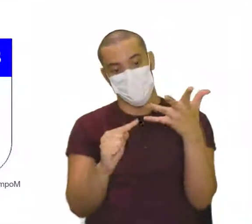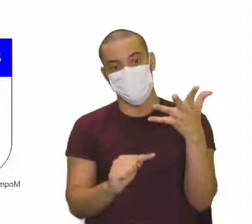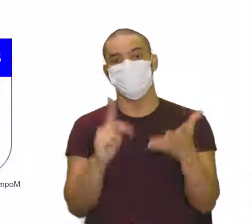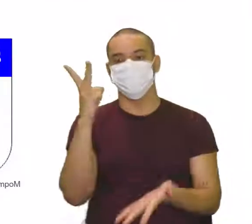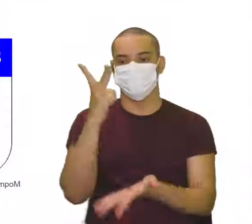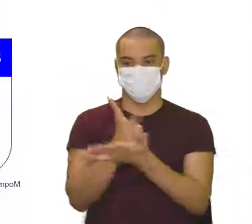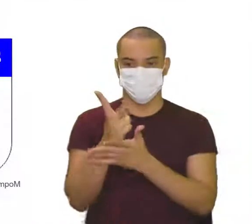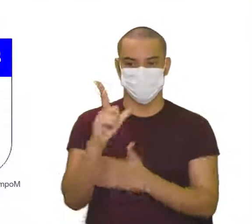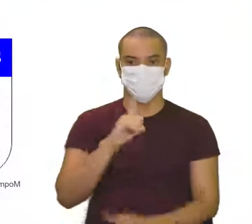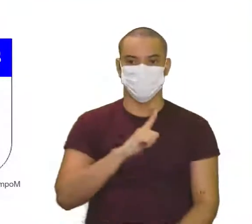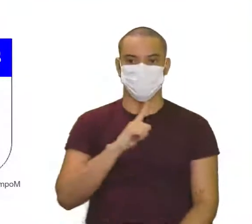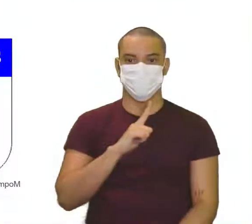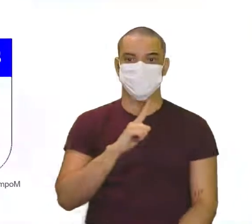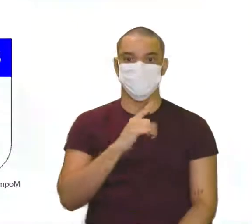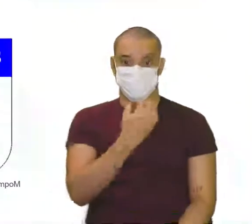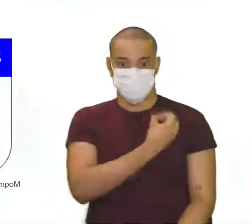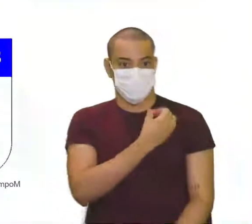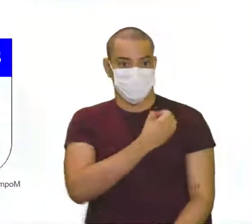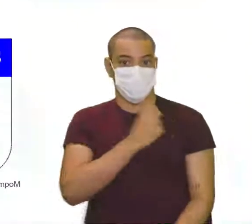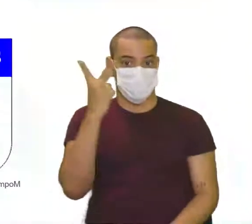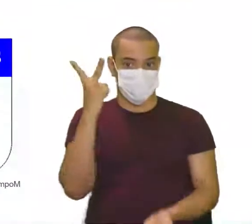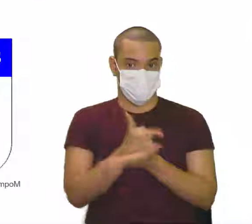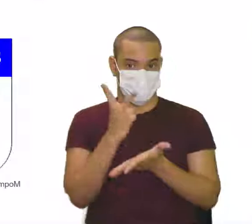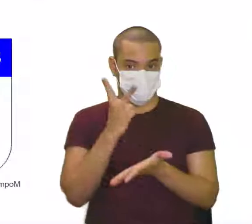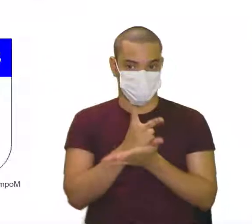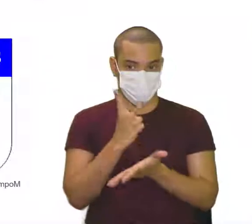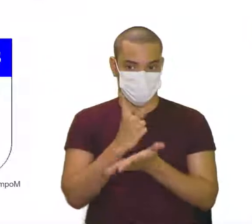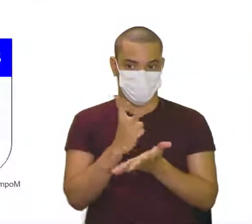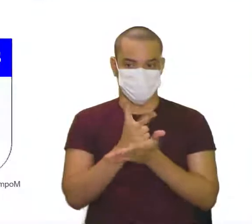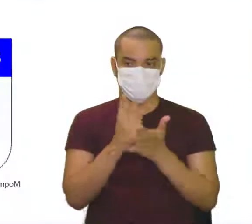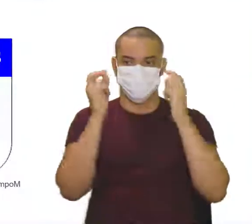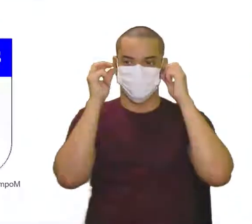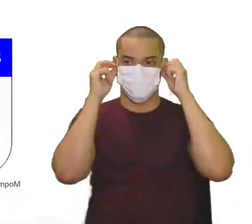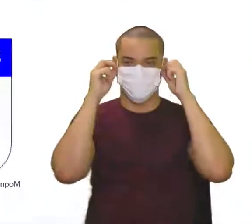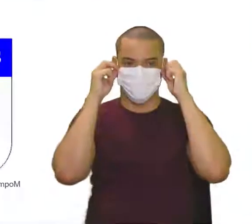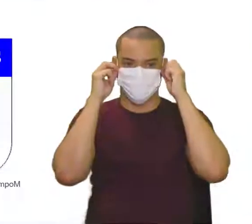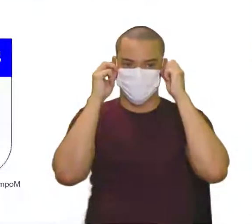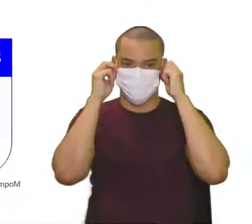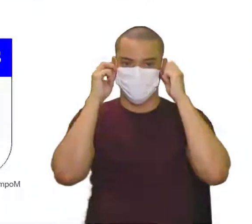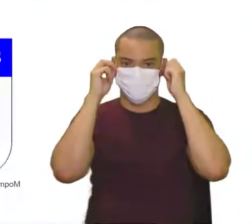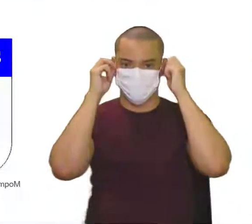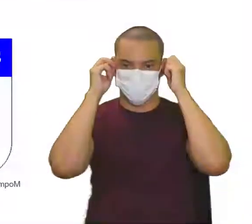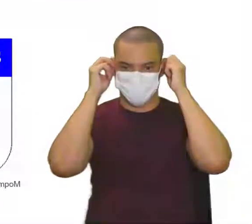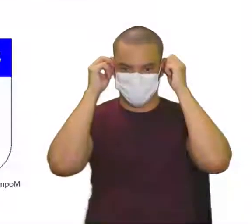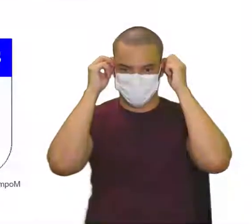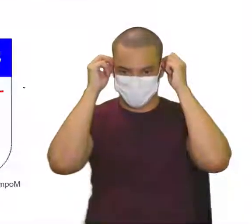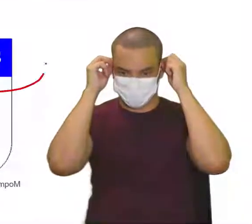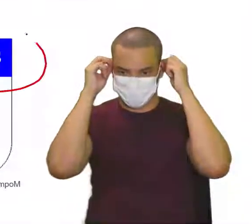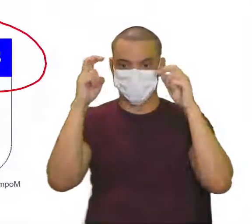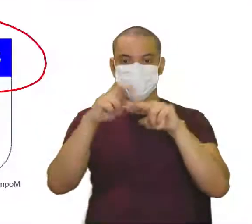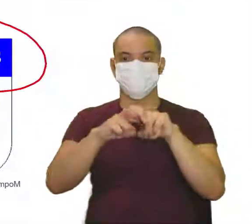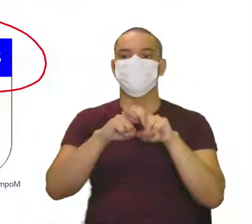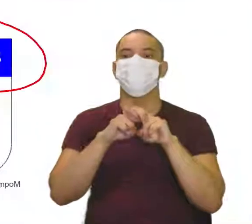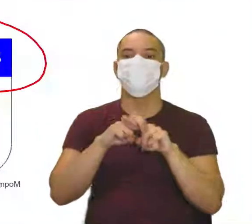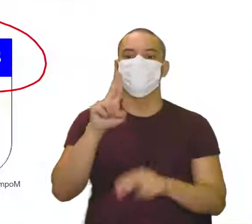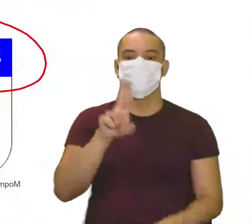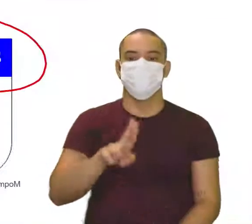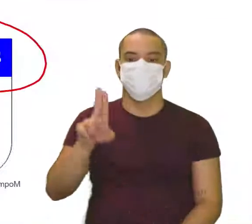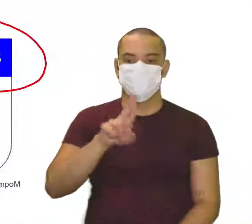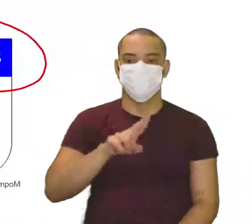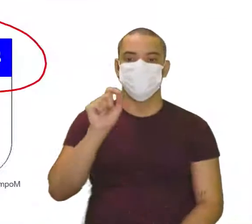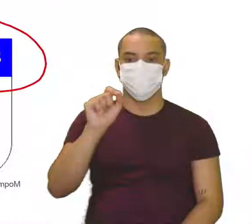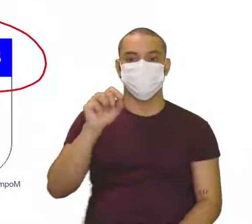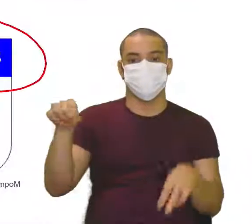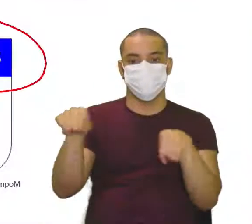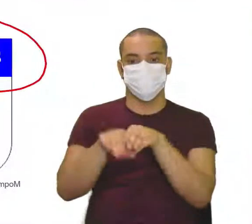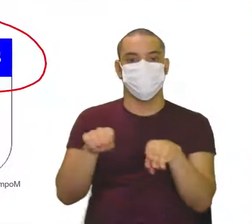mesmo valor. Eles têm a mesma direção e também o mesmo sentido. Então, aqui eu estou trabalhando com um campo